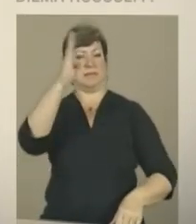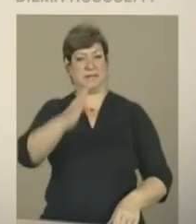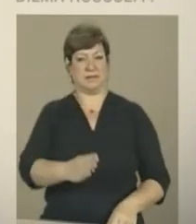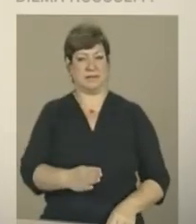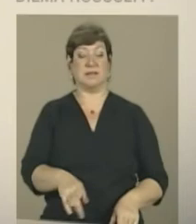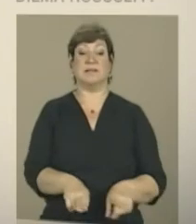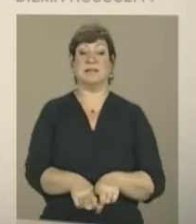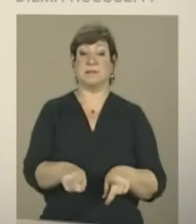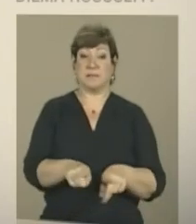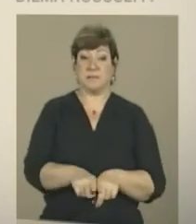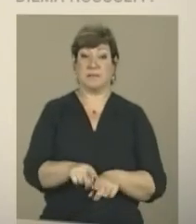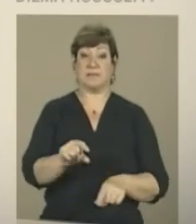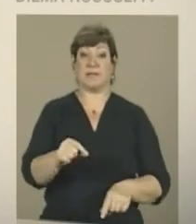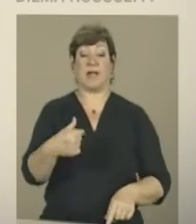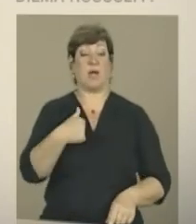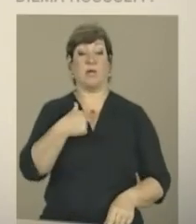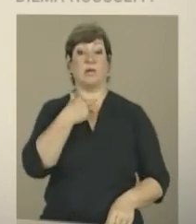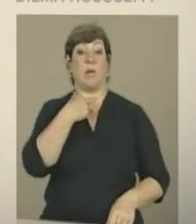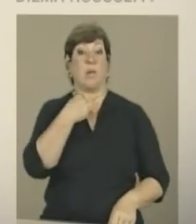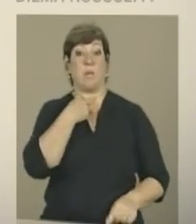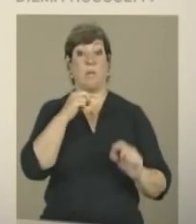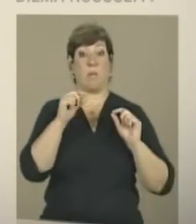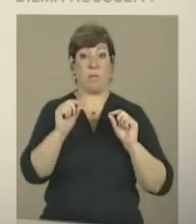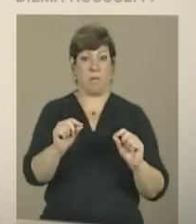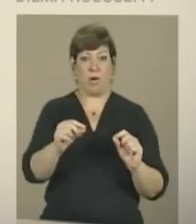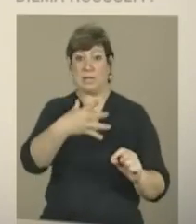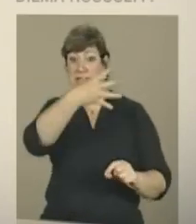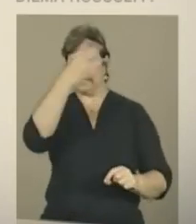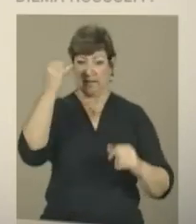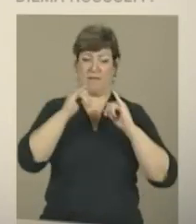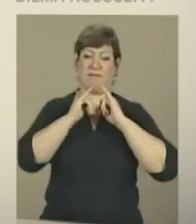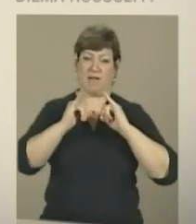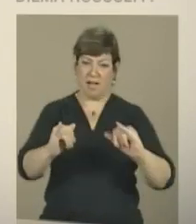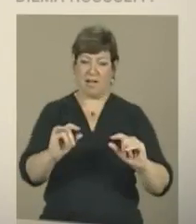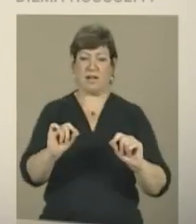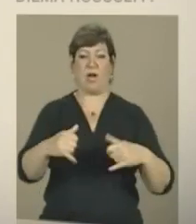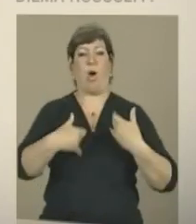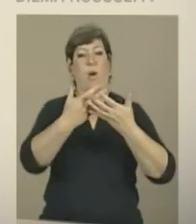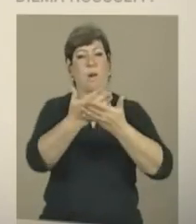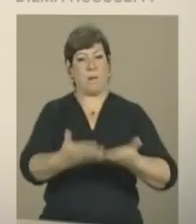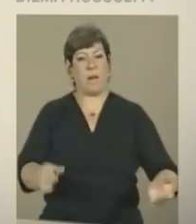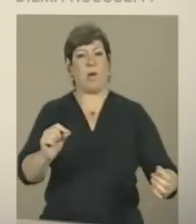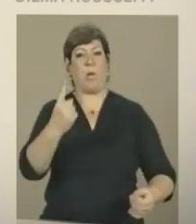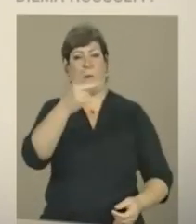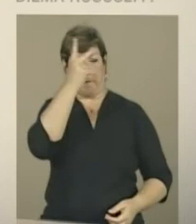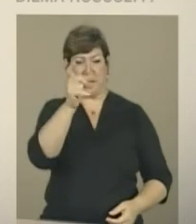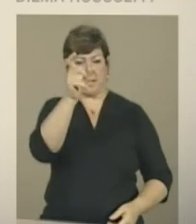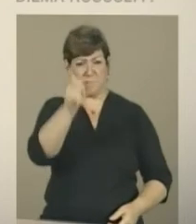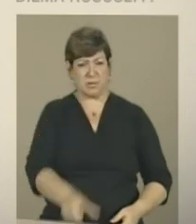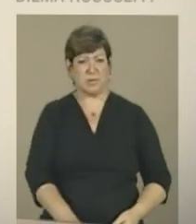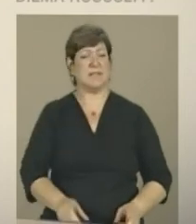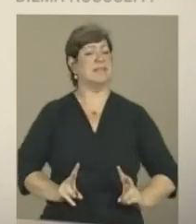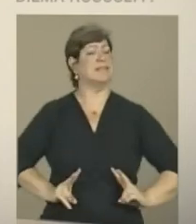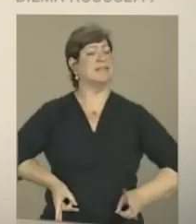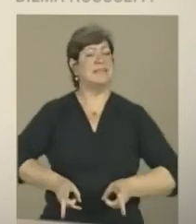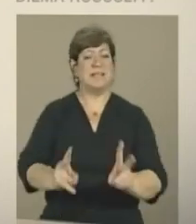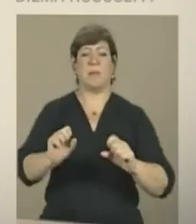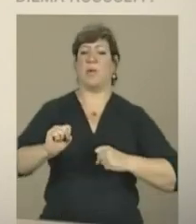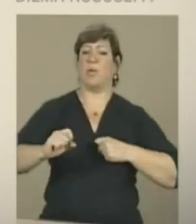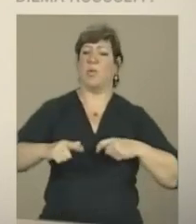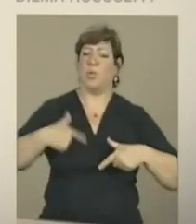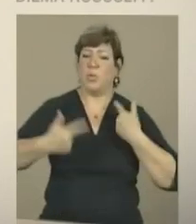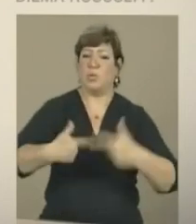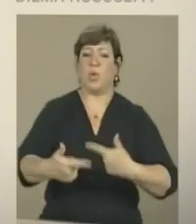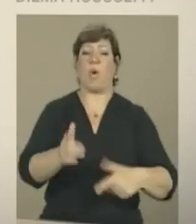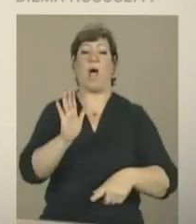aliás Lúcia eu não posso deixar de comentar e de homenagear uma pessoa que sempre lutou